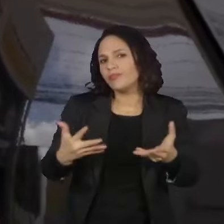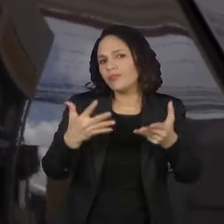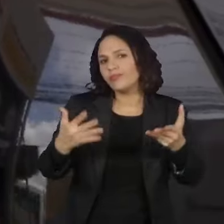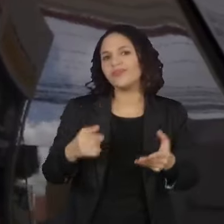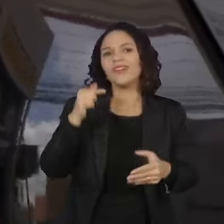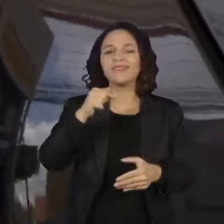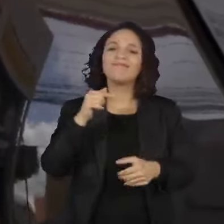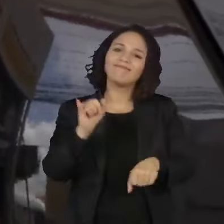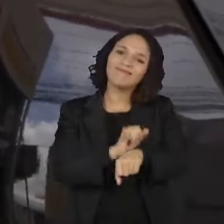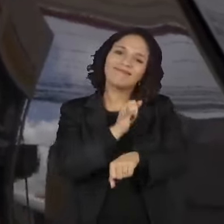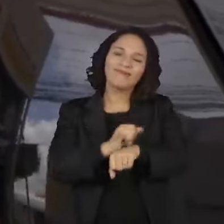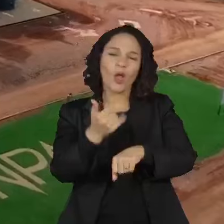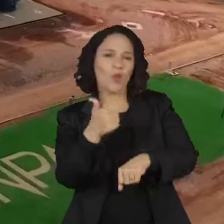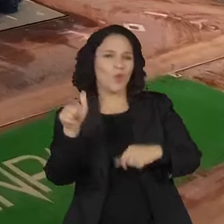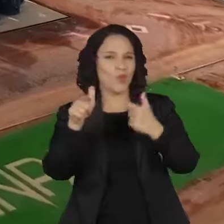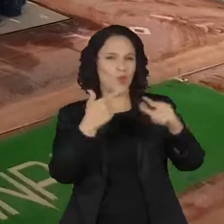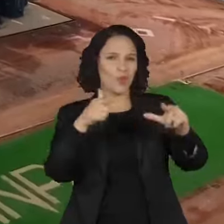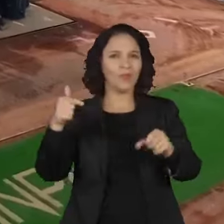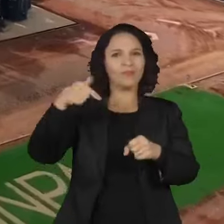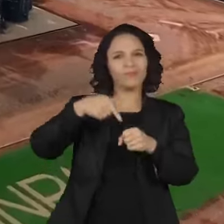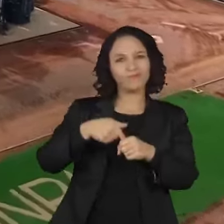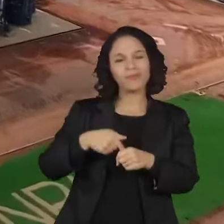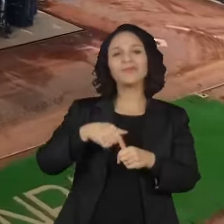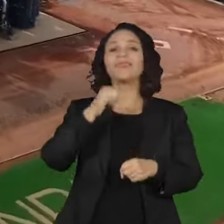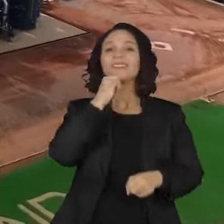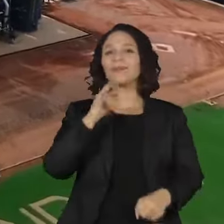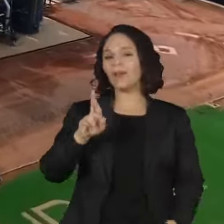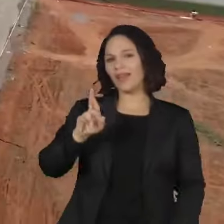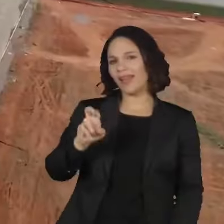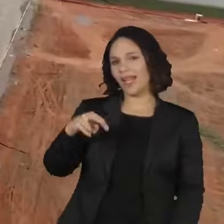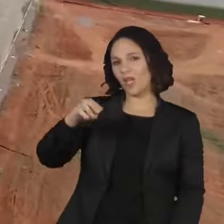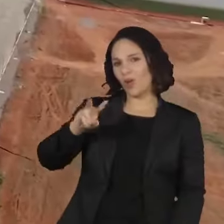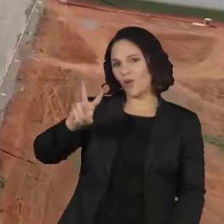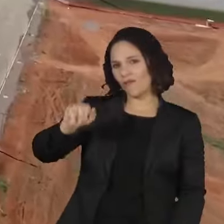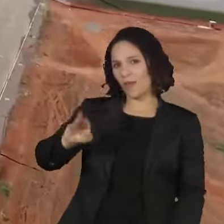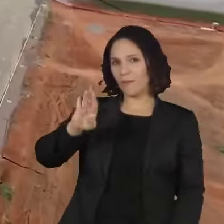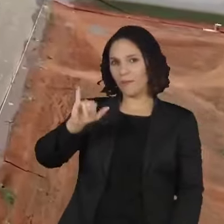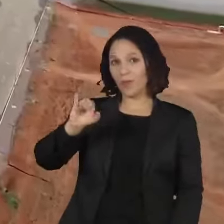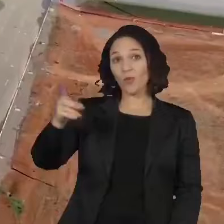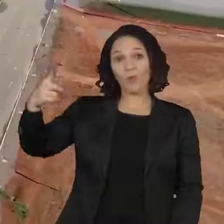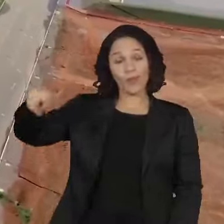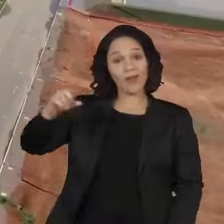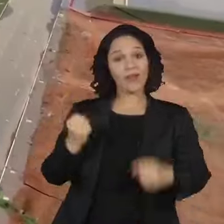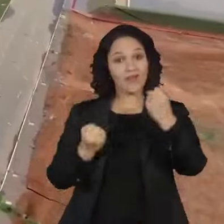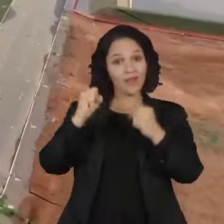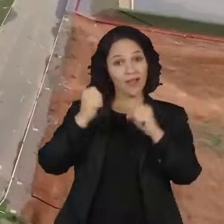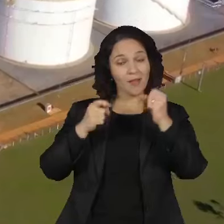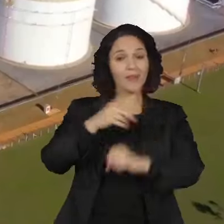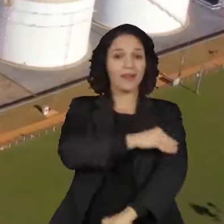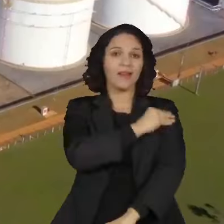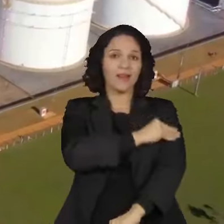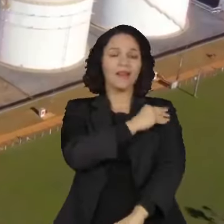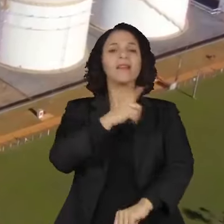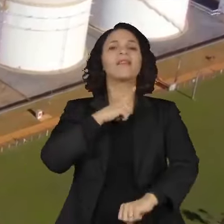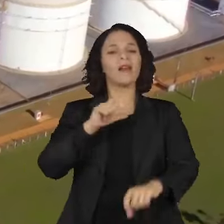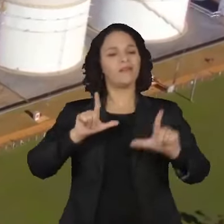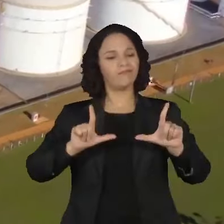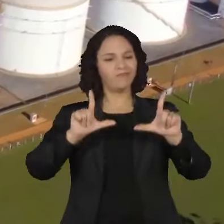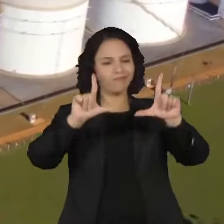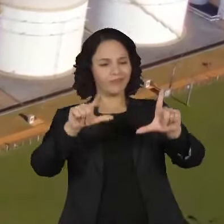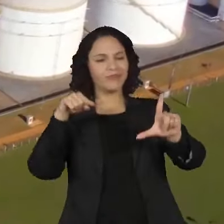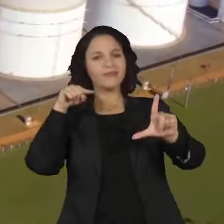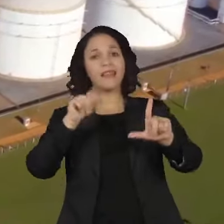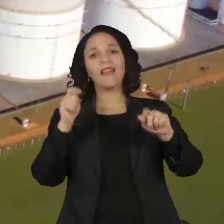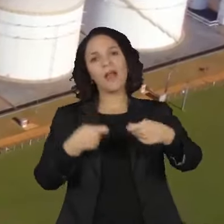combustíveis alternativos no Brasil, como o RenovaBio, que permite aos produtores de etanol emitirem certificados que podem